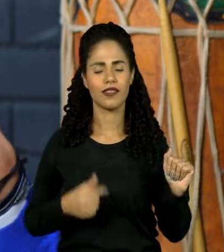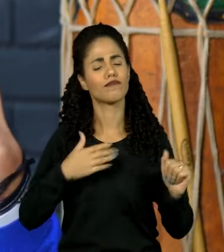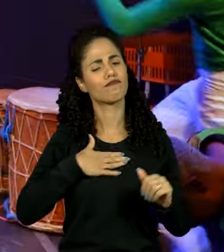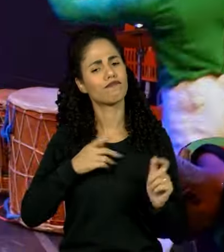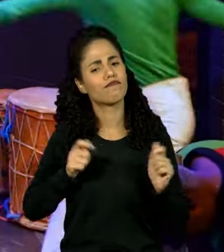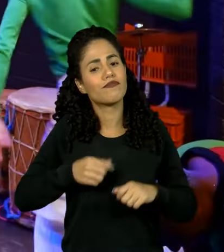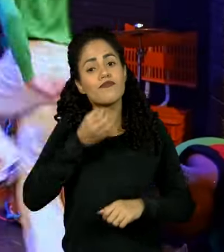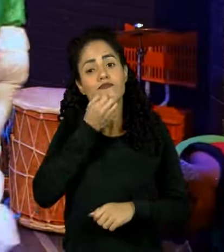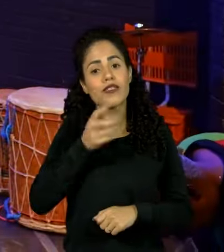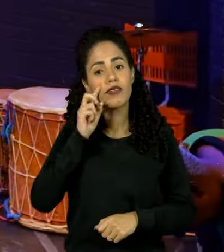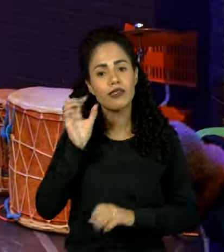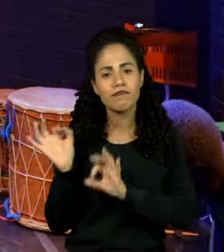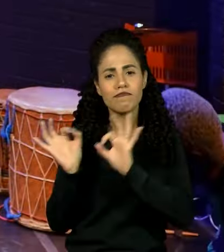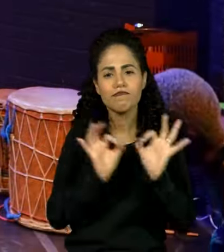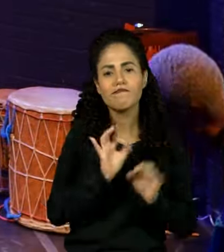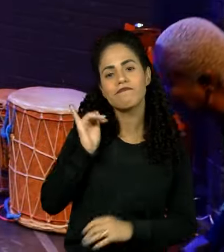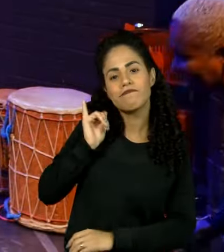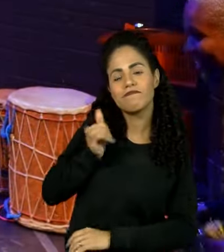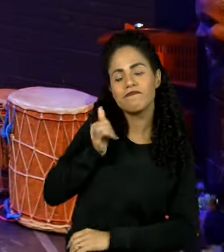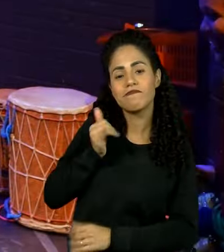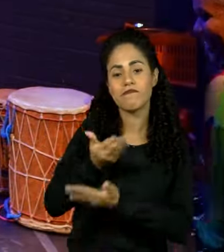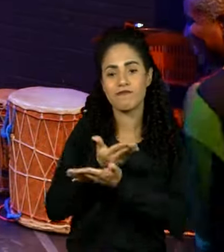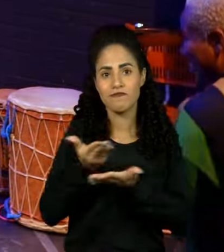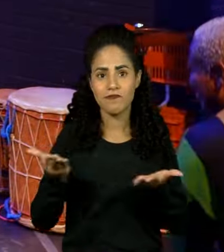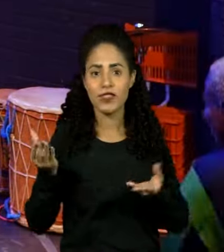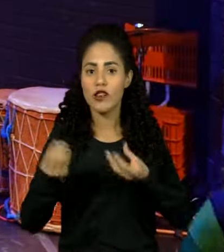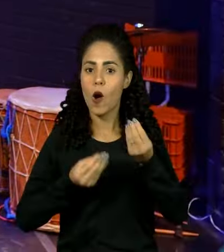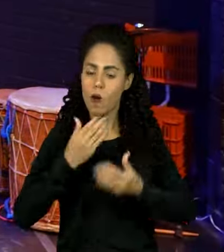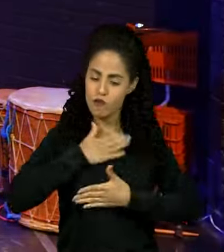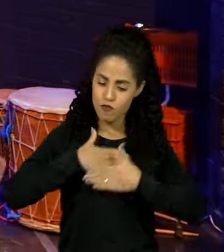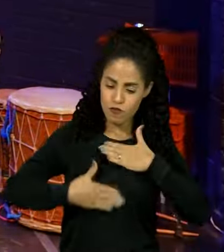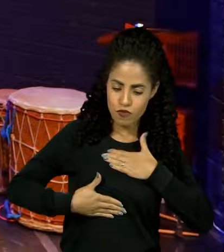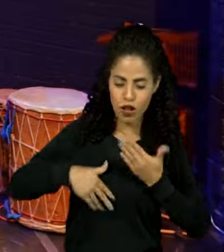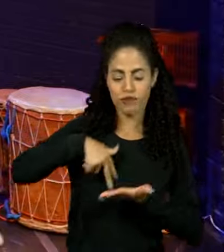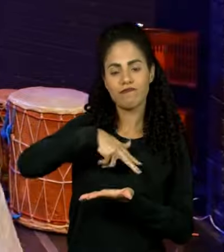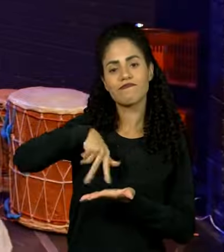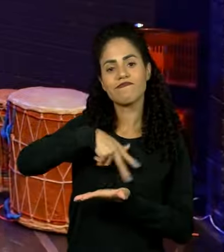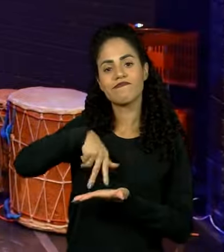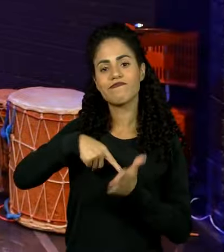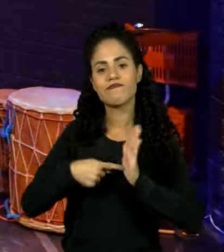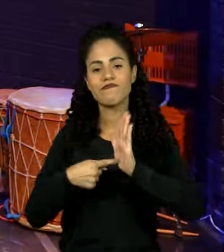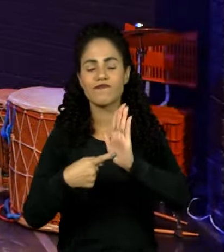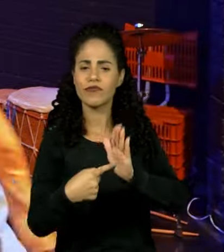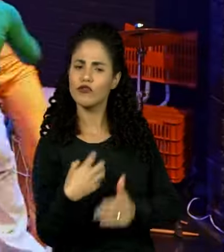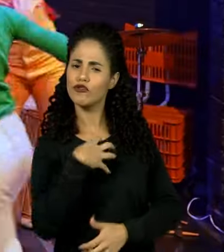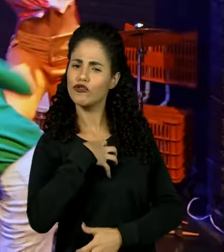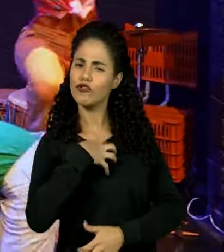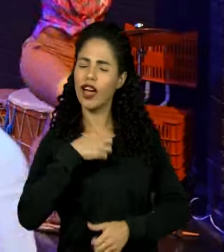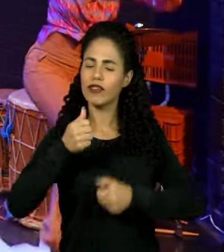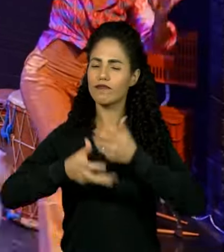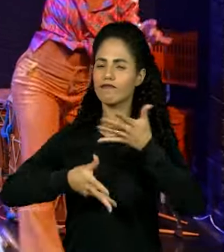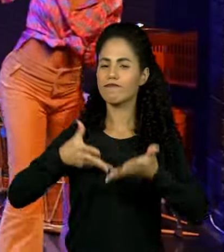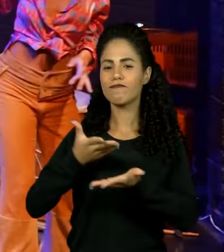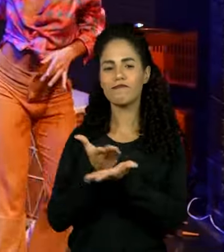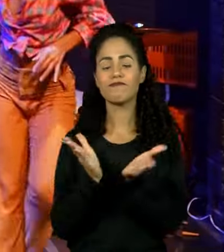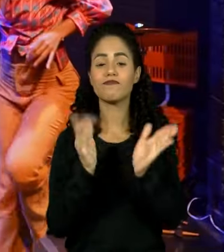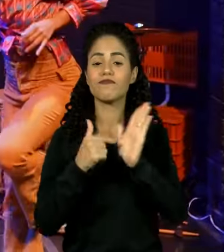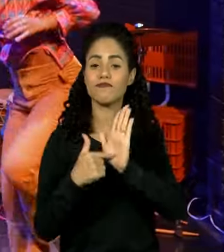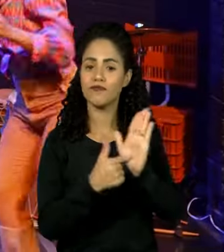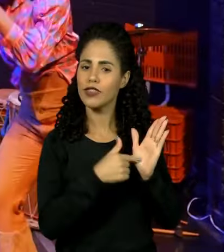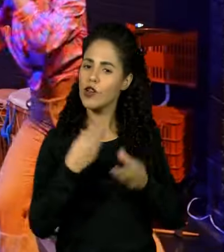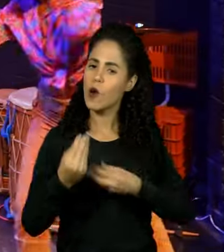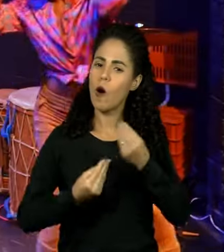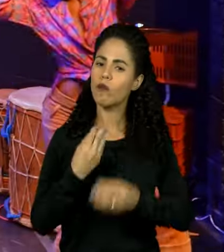pena ouvir essas histórias a história contada pelo corpo pelas músicas pelas palavras pelo jeito com que eles